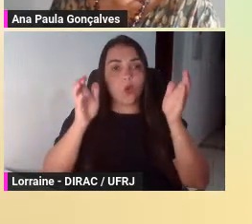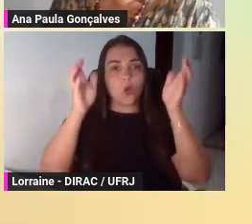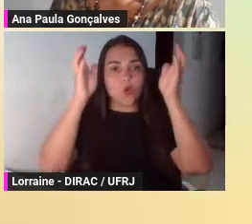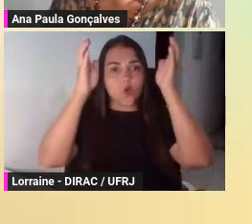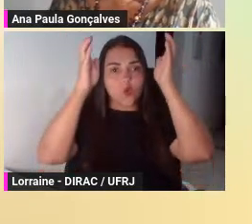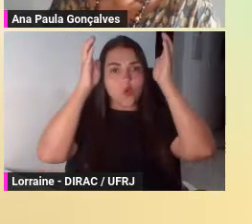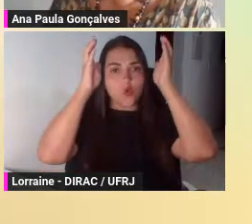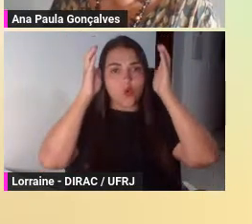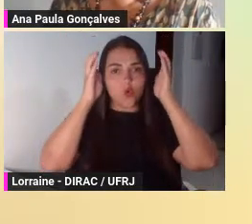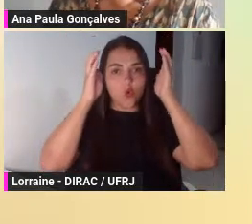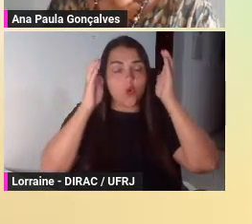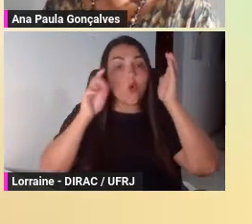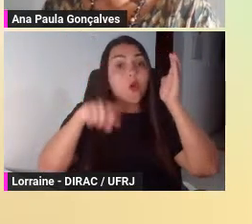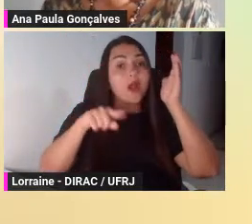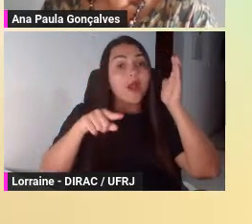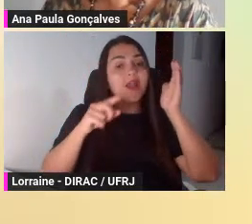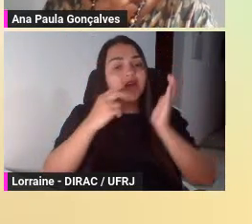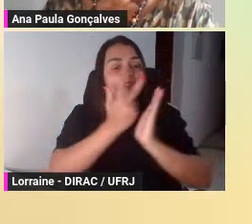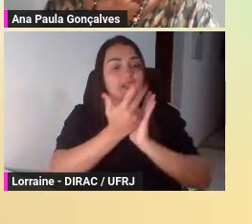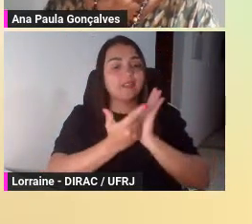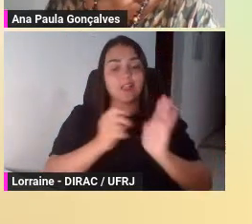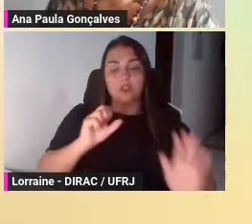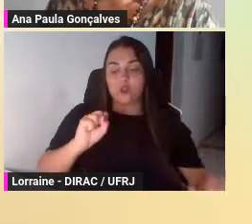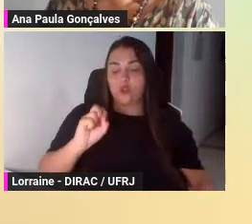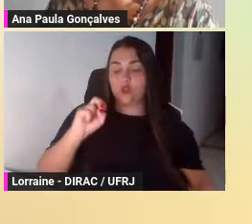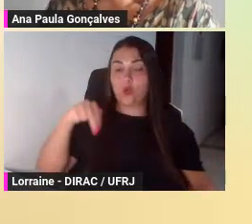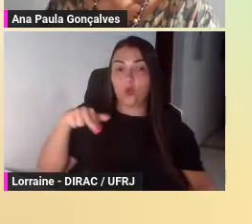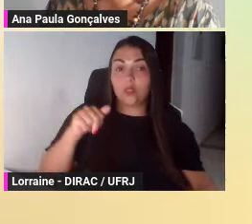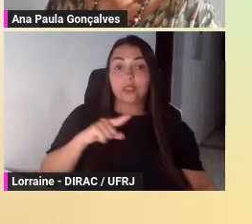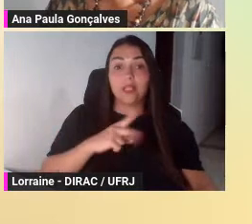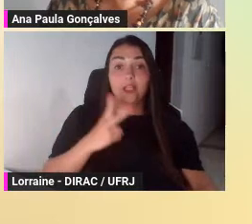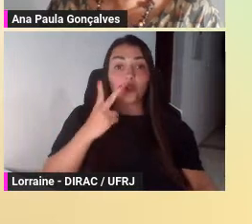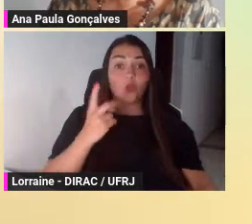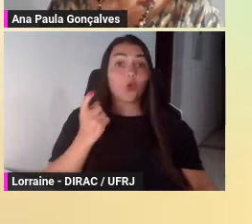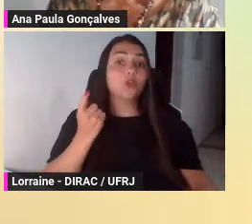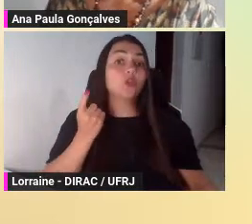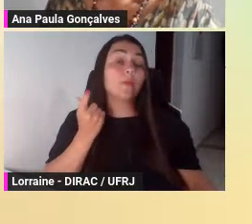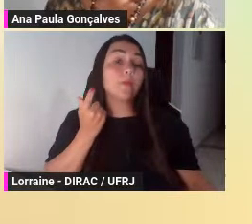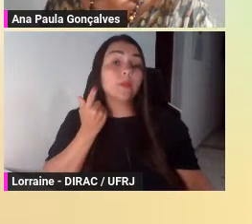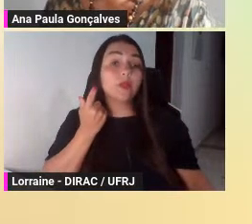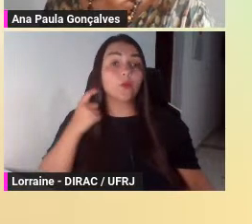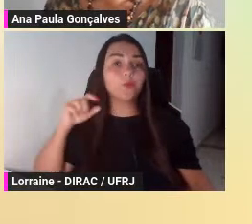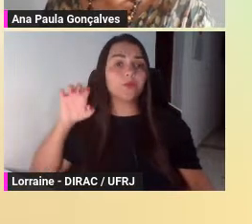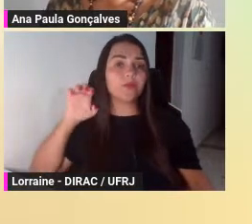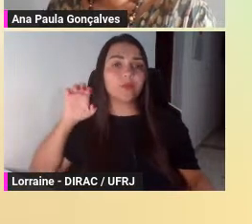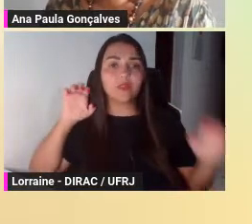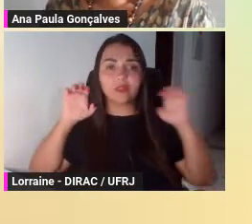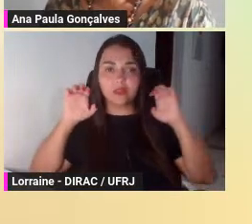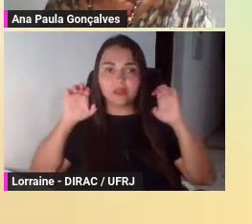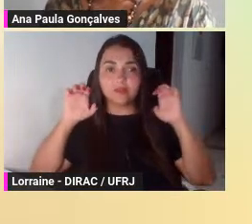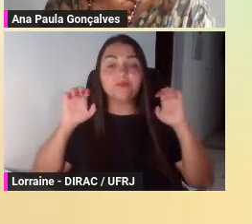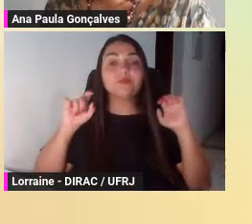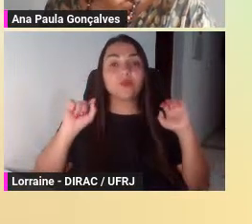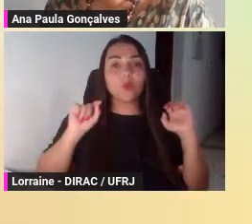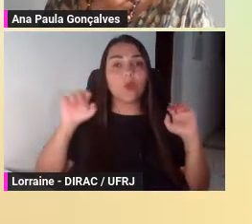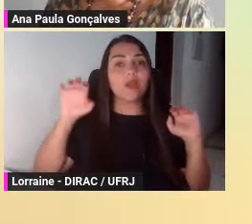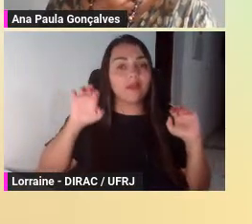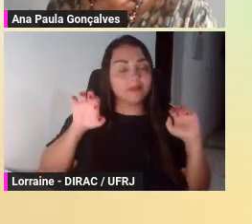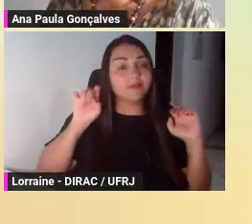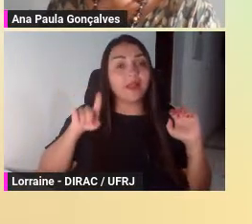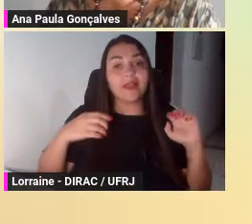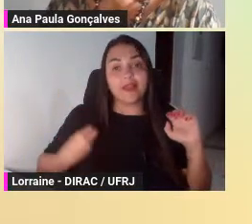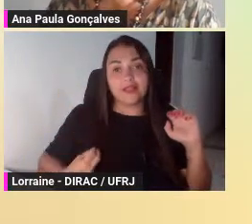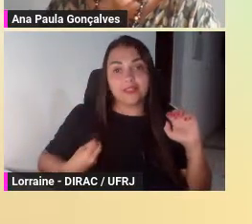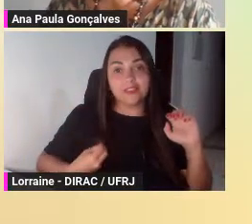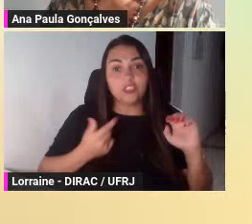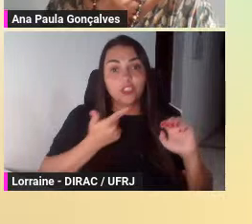geometria sona, e ela usa 2 brincos. Num deles está escrito existe, e no outro está escrito pertence. Esse foi o símbolo que a